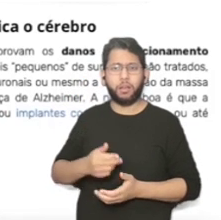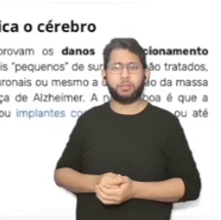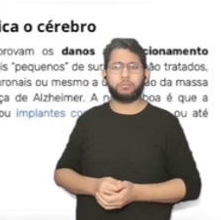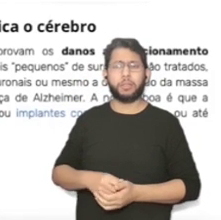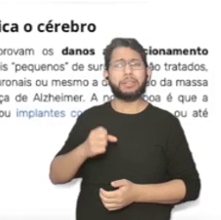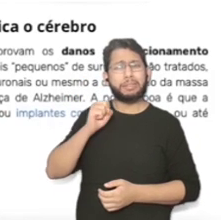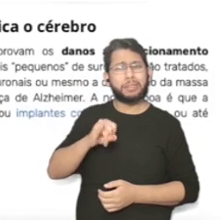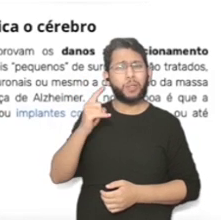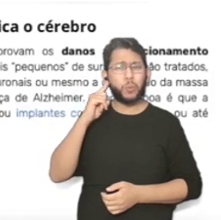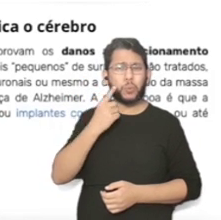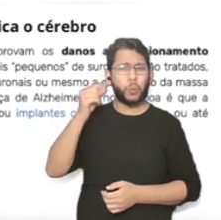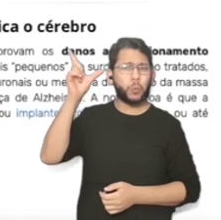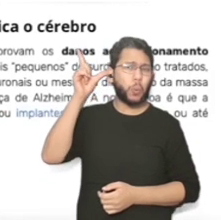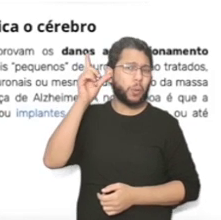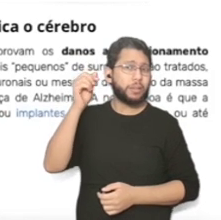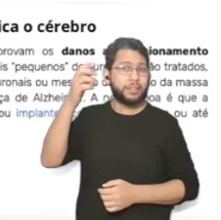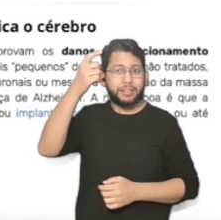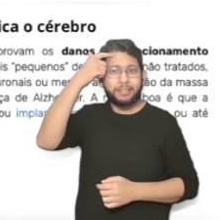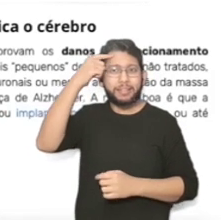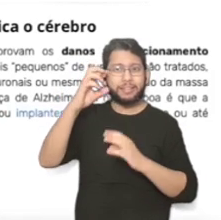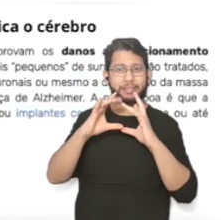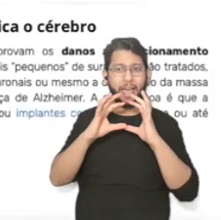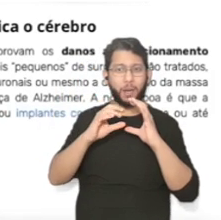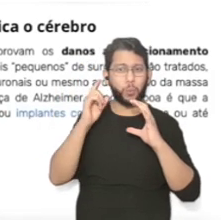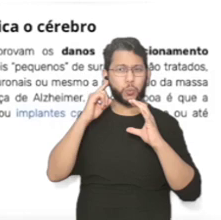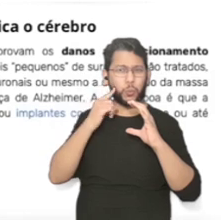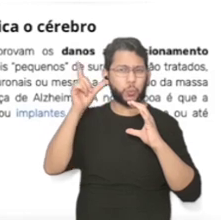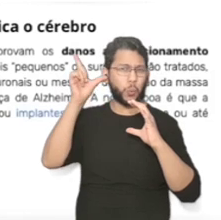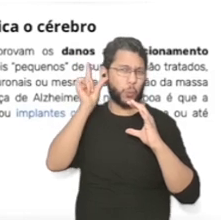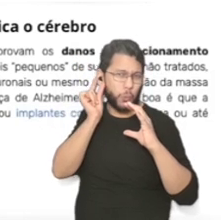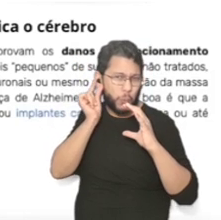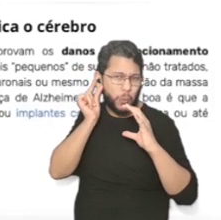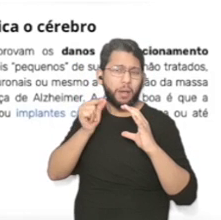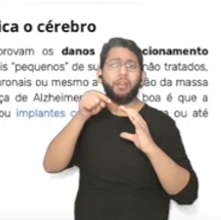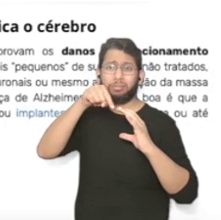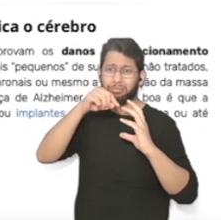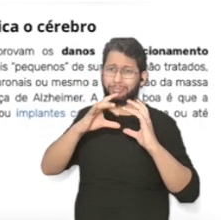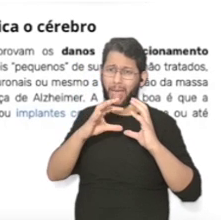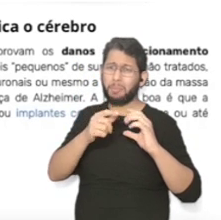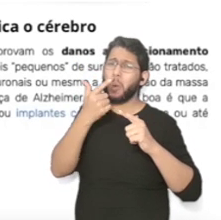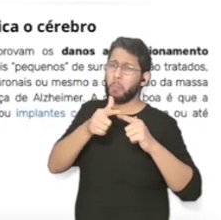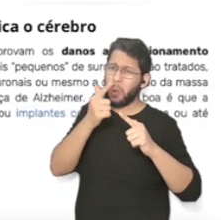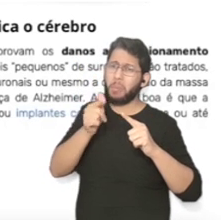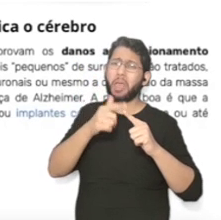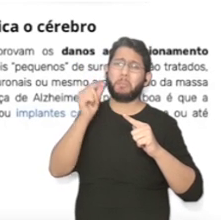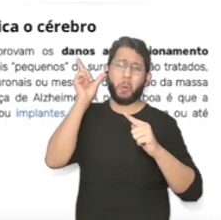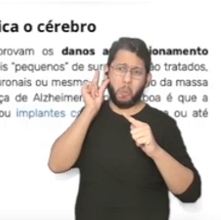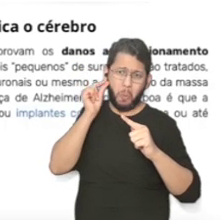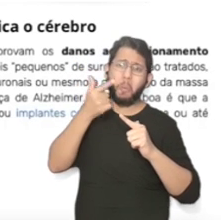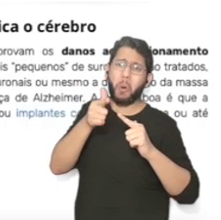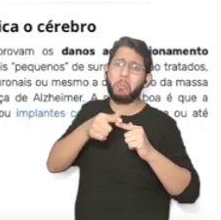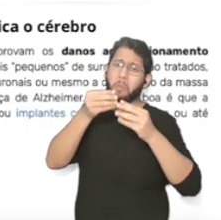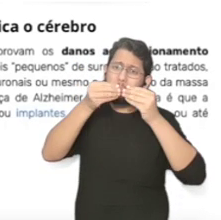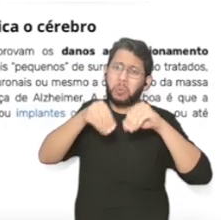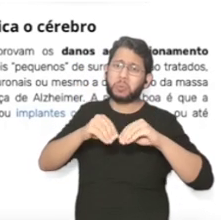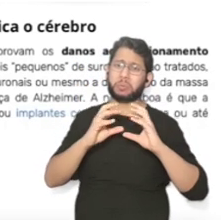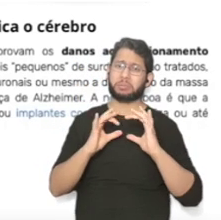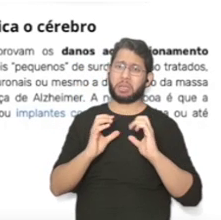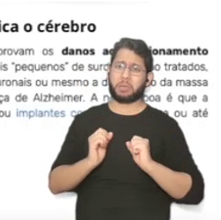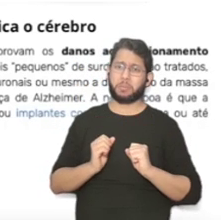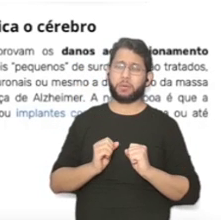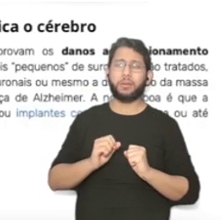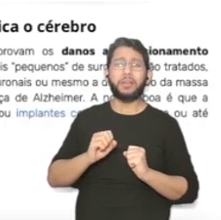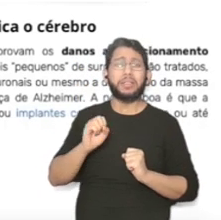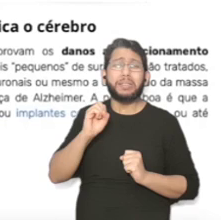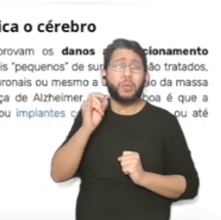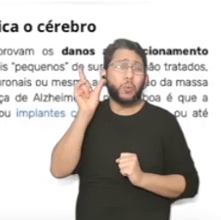prejudica o cérebro, né? Ele vai dizer: inúmeros casos publicados nos últimos anos comprovam danos do funcionamento cerebral causados pela perda de